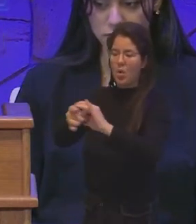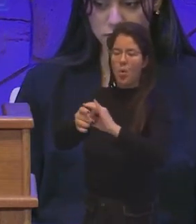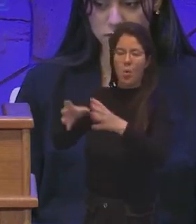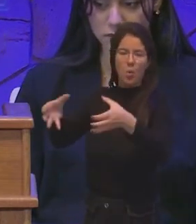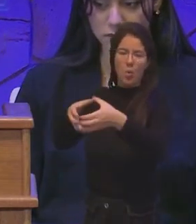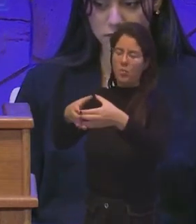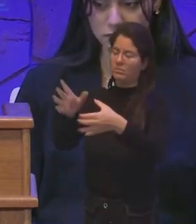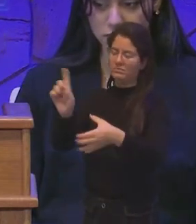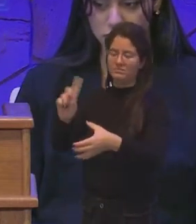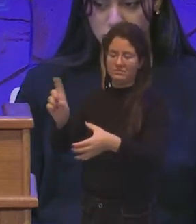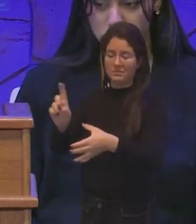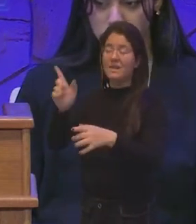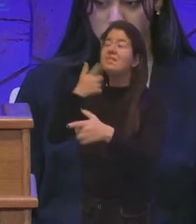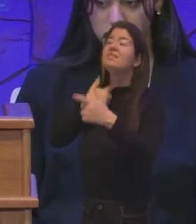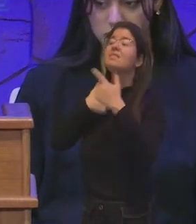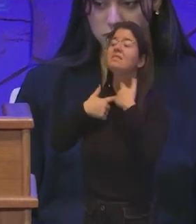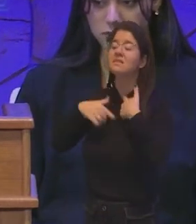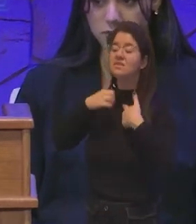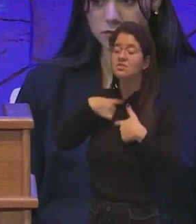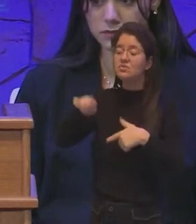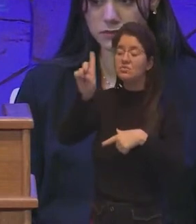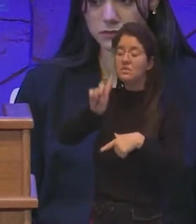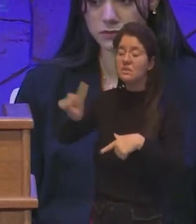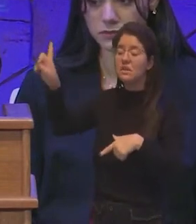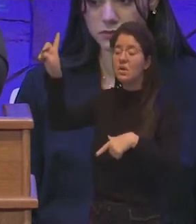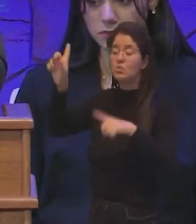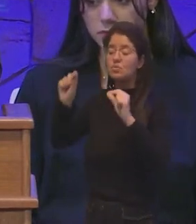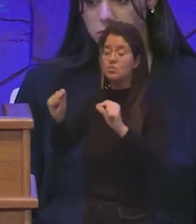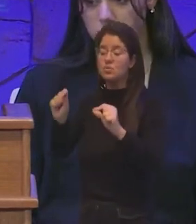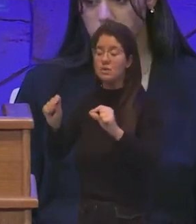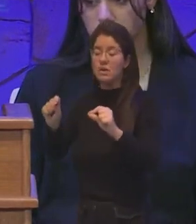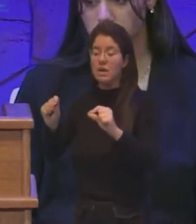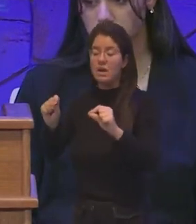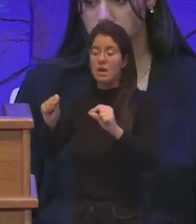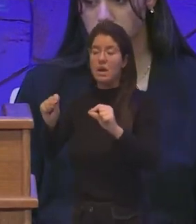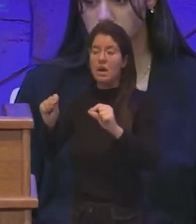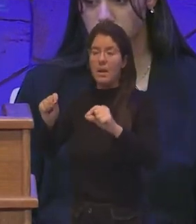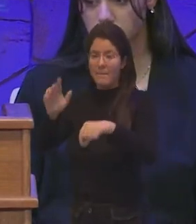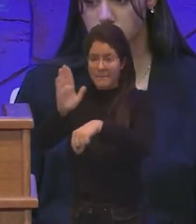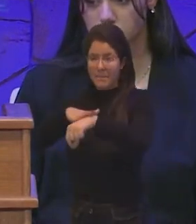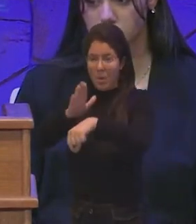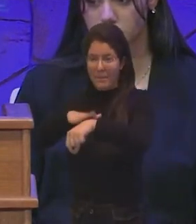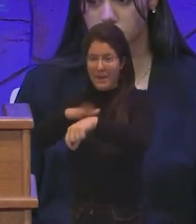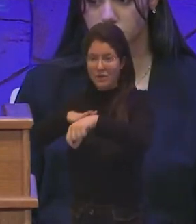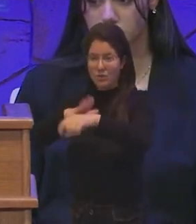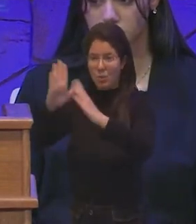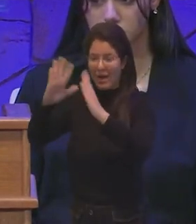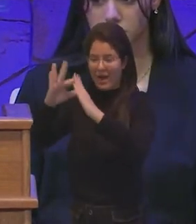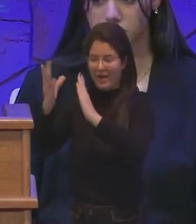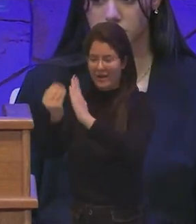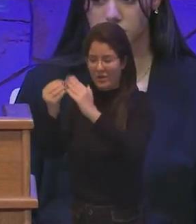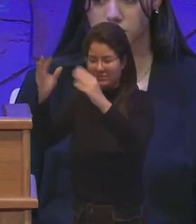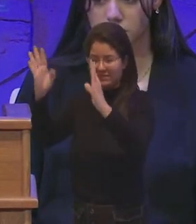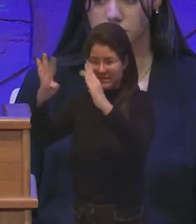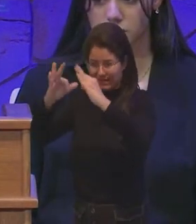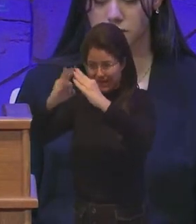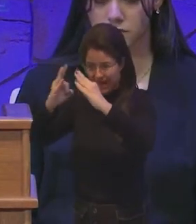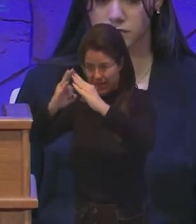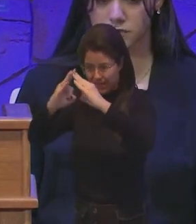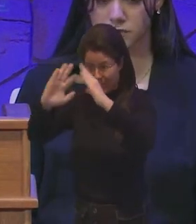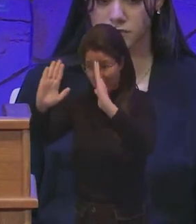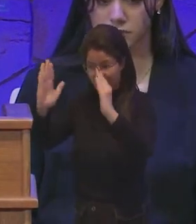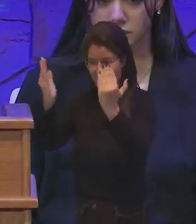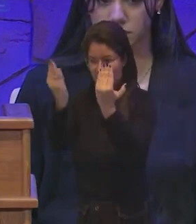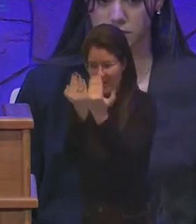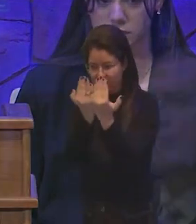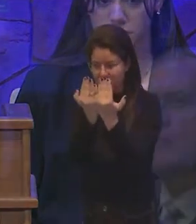Mas o desejo de Deus é que, ao apagar das luzes, fechar daquelas portas, quando voltarmos para a